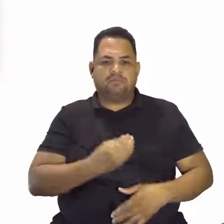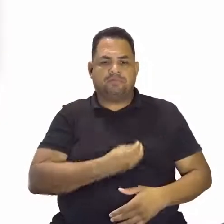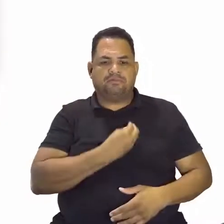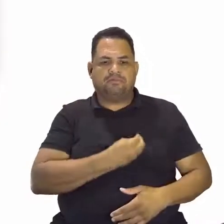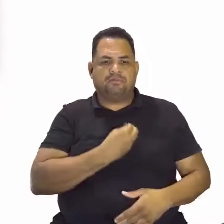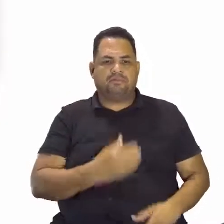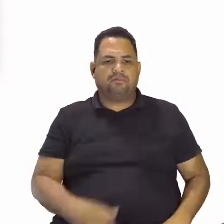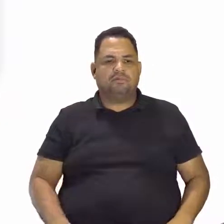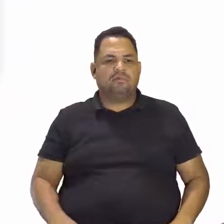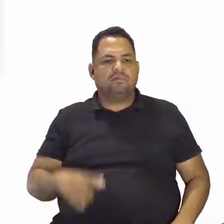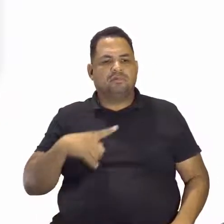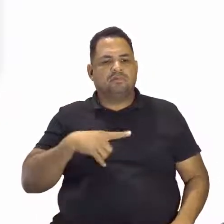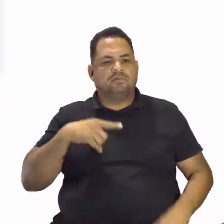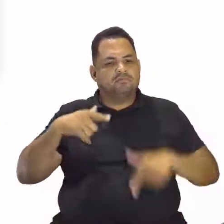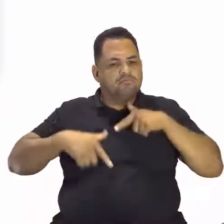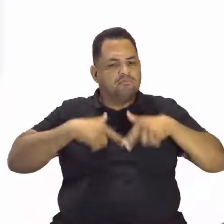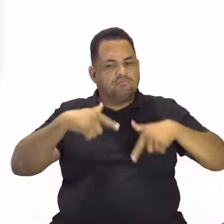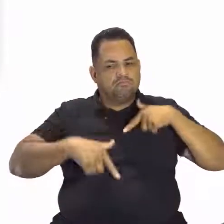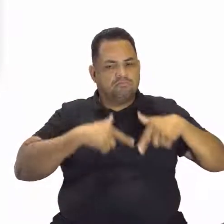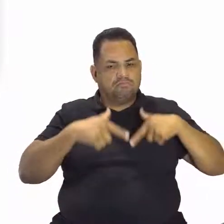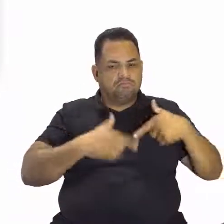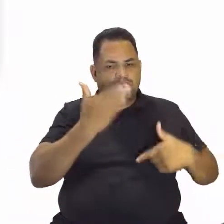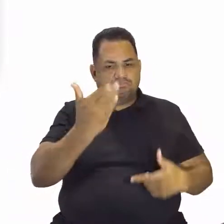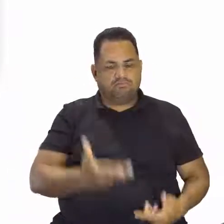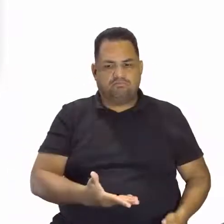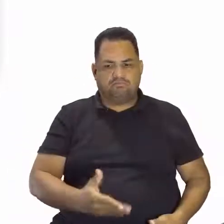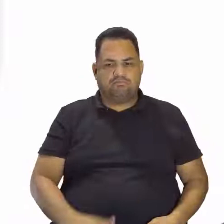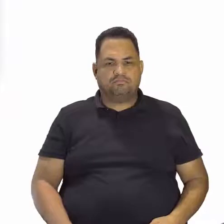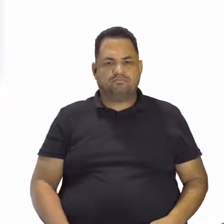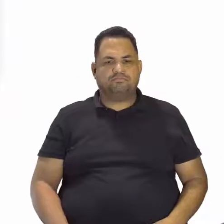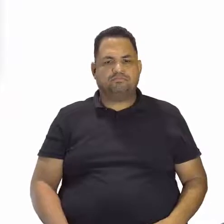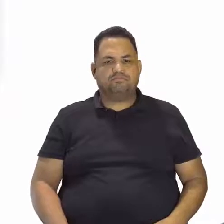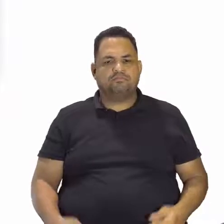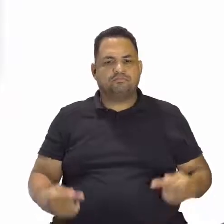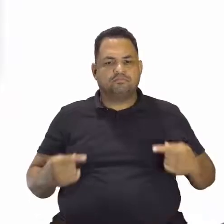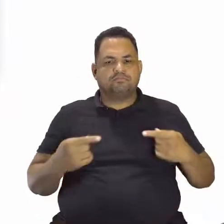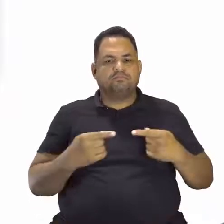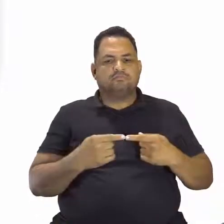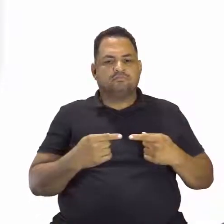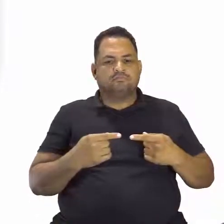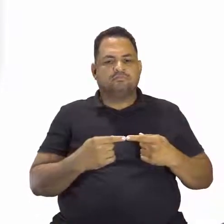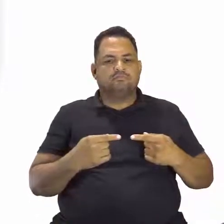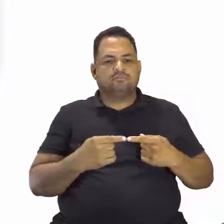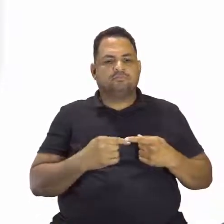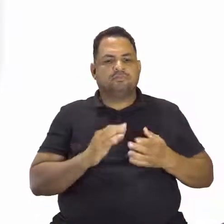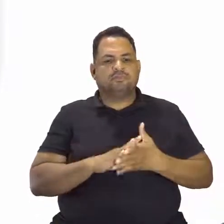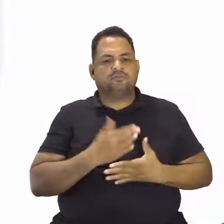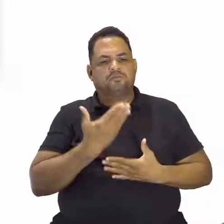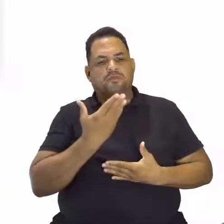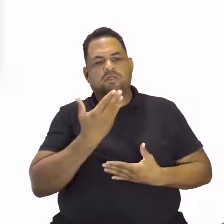aqui produção, né? A produção, ela é ali ligada a essa subsistência, né?